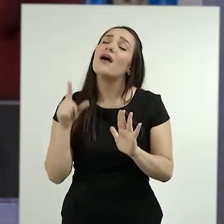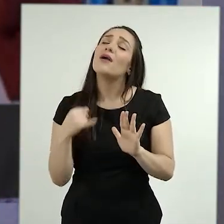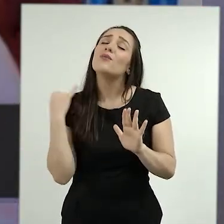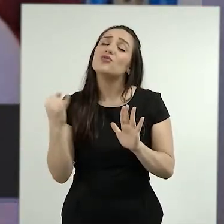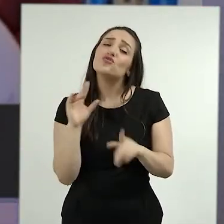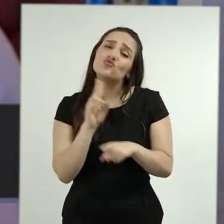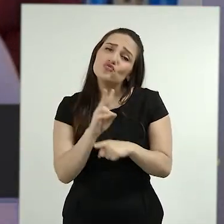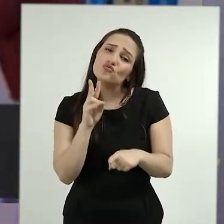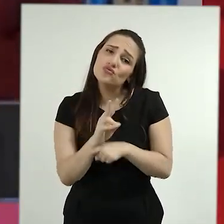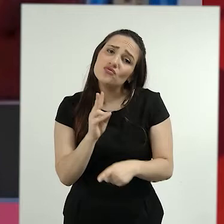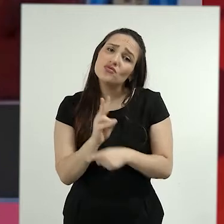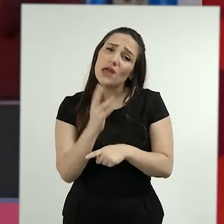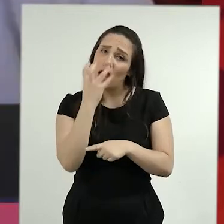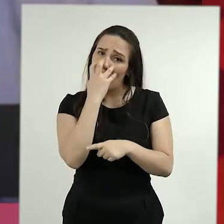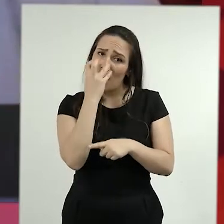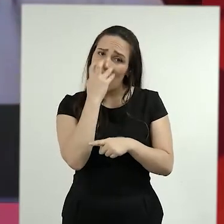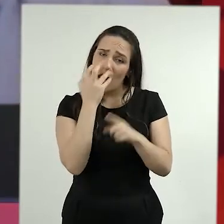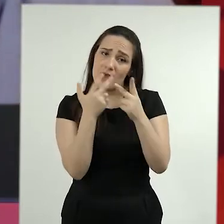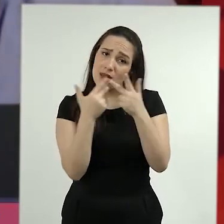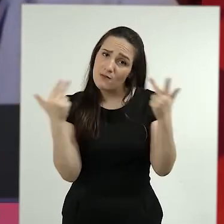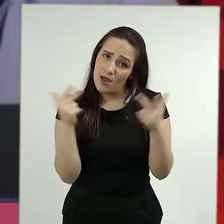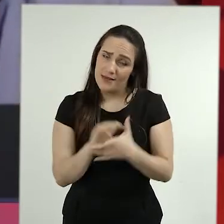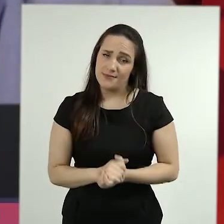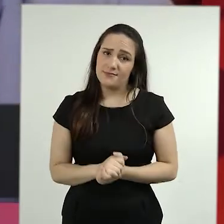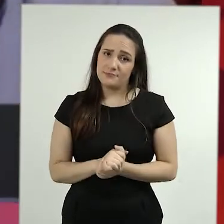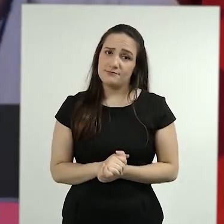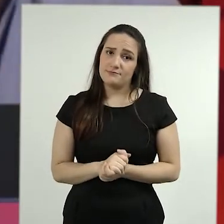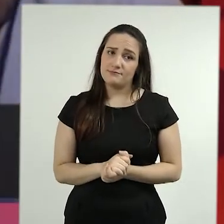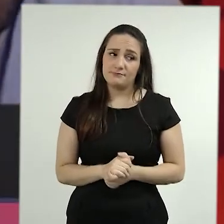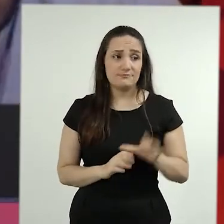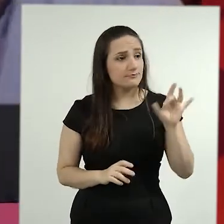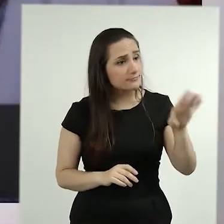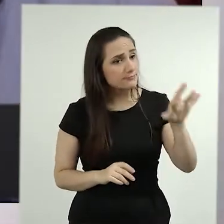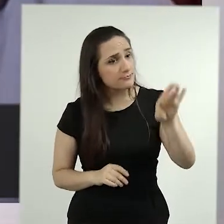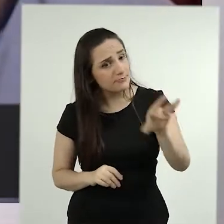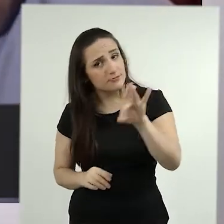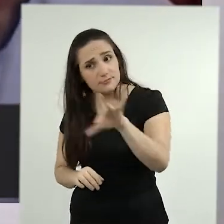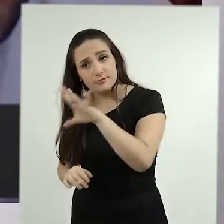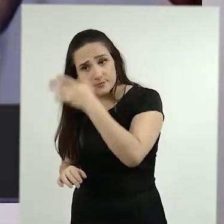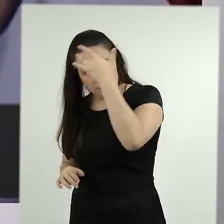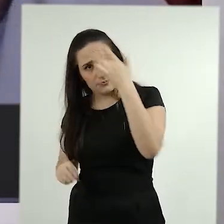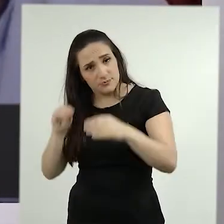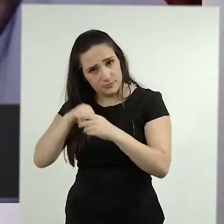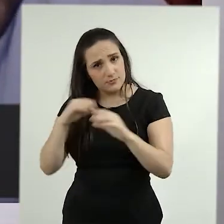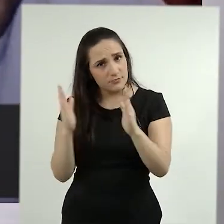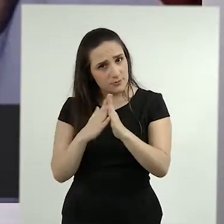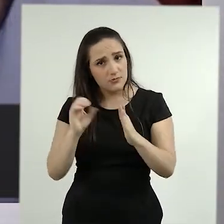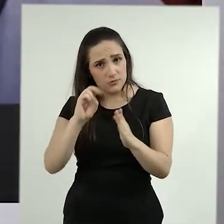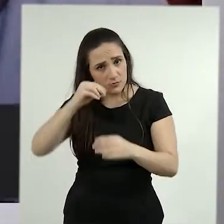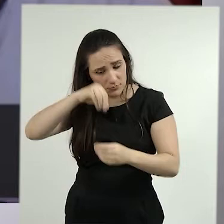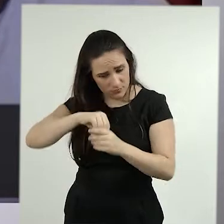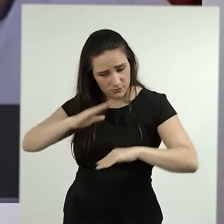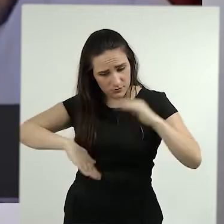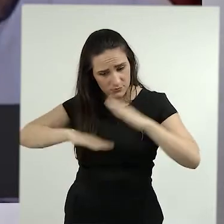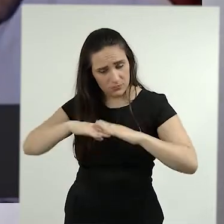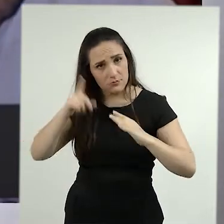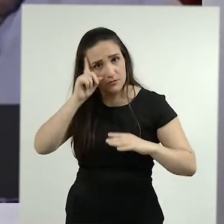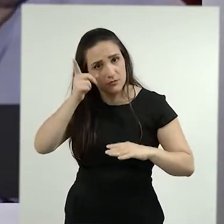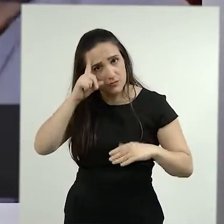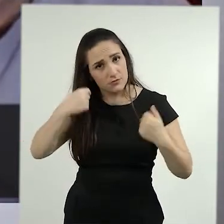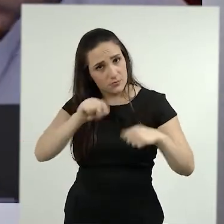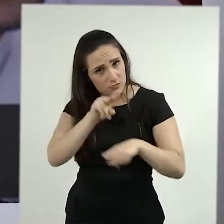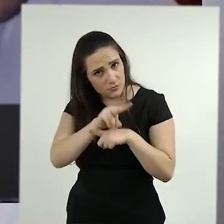da importância da conservação, mas da principal iniciativa que cada um tem que ter na sua casa ou dentro da sua